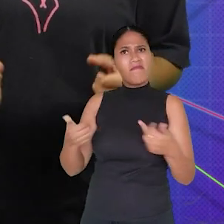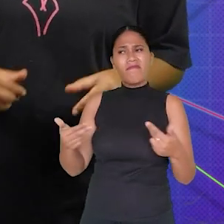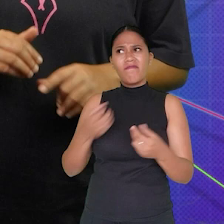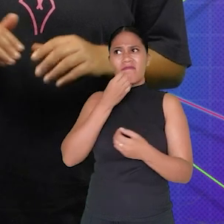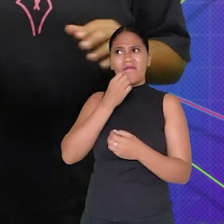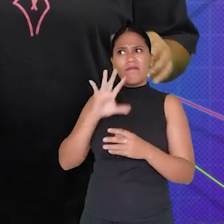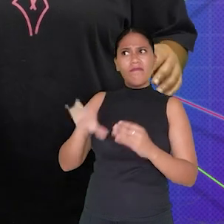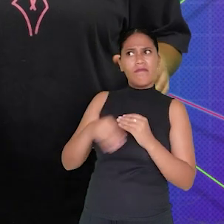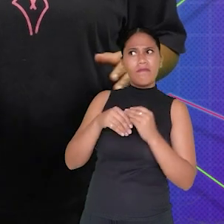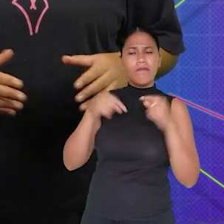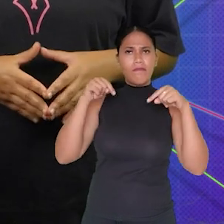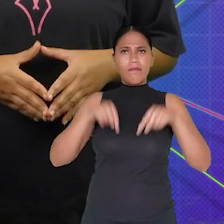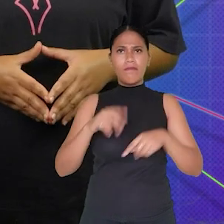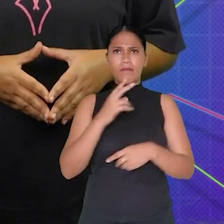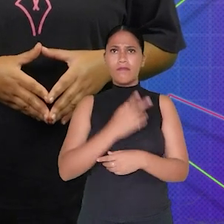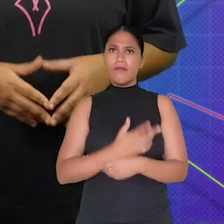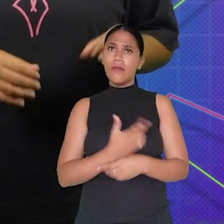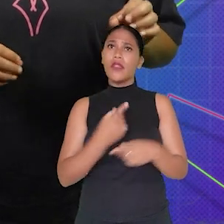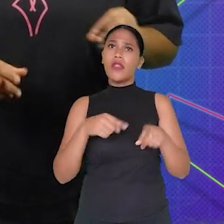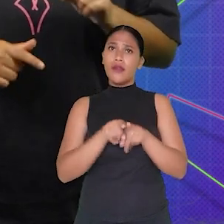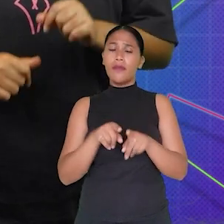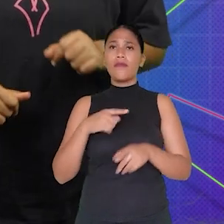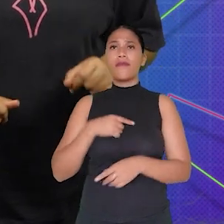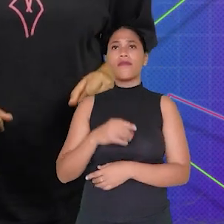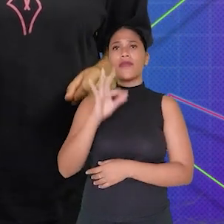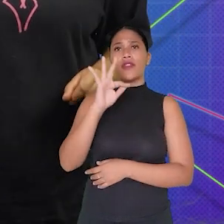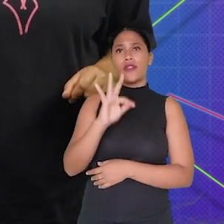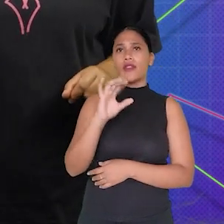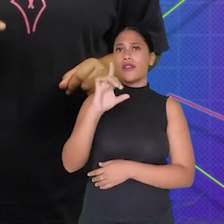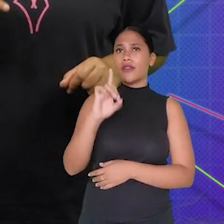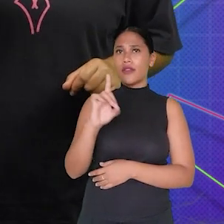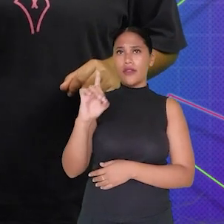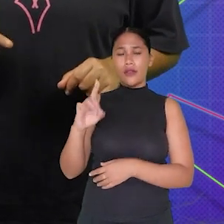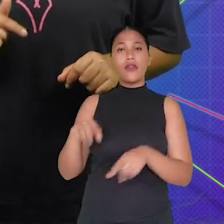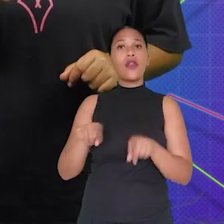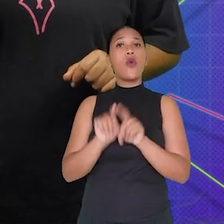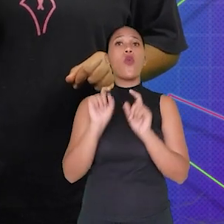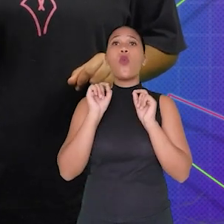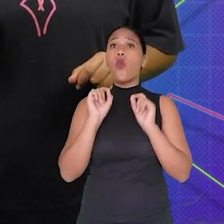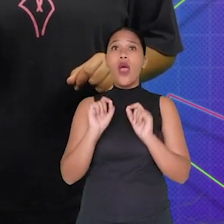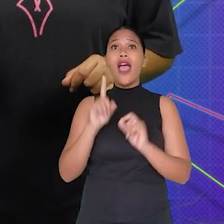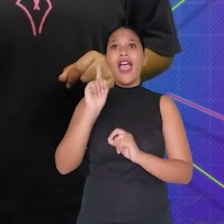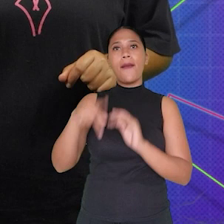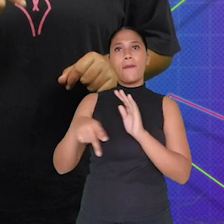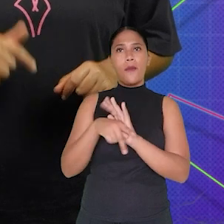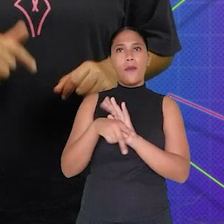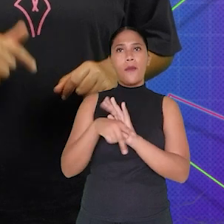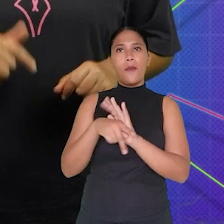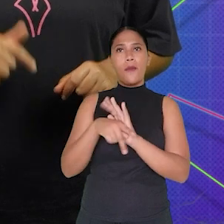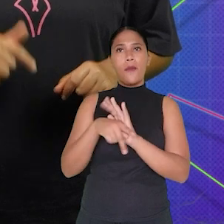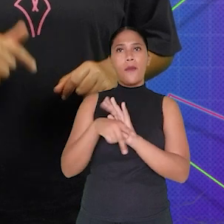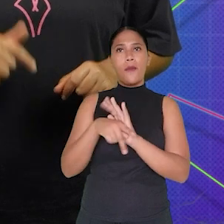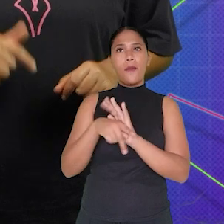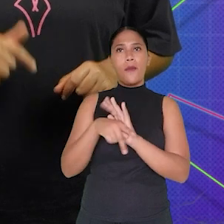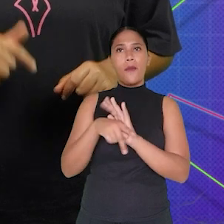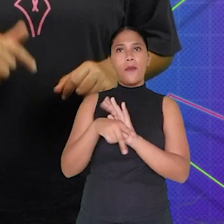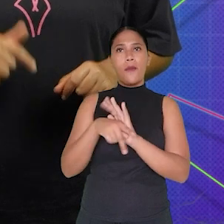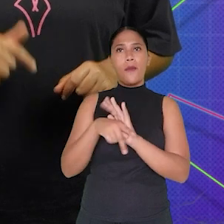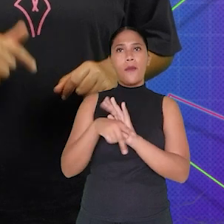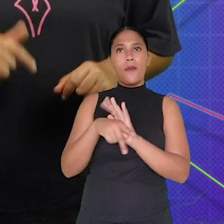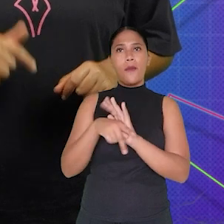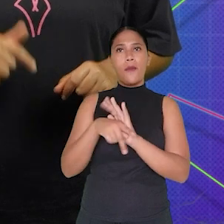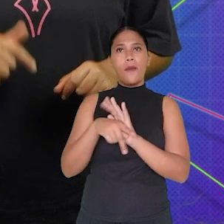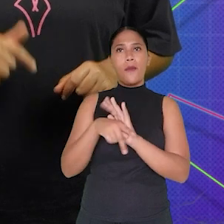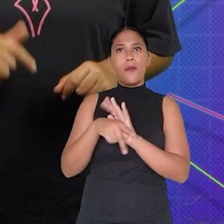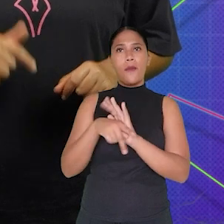as atividades que não agregam valor ao produto. FDD, Feature Driven Development. Na tela aparece desenvolver